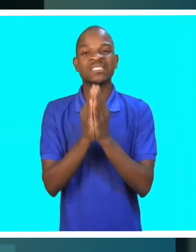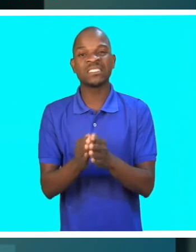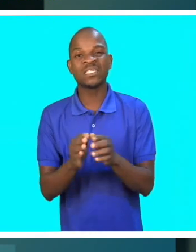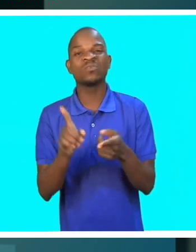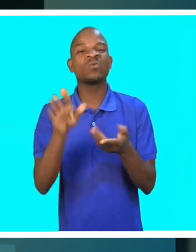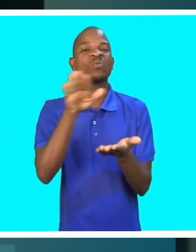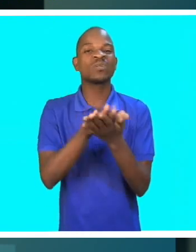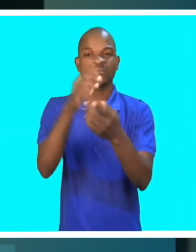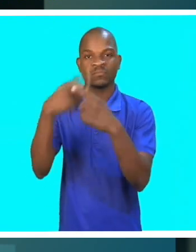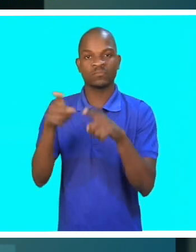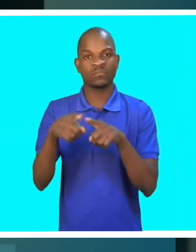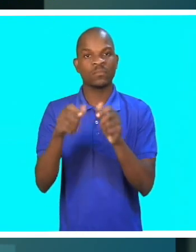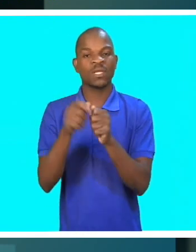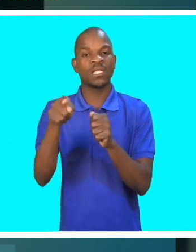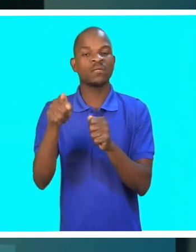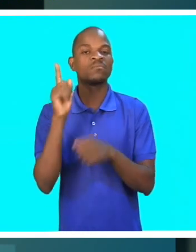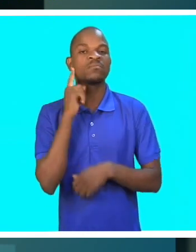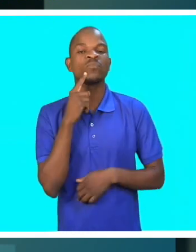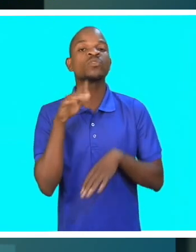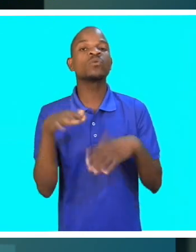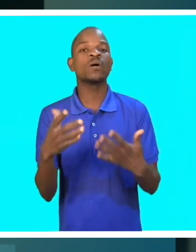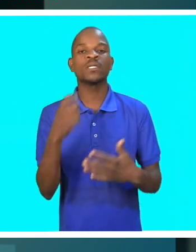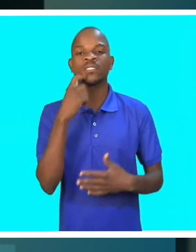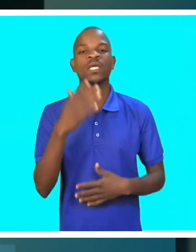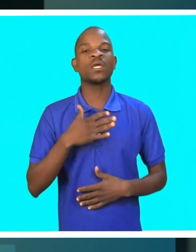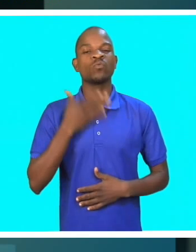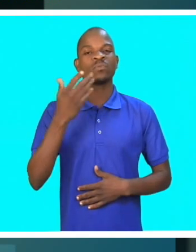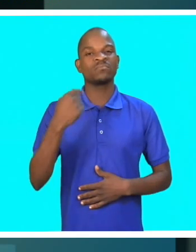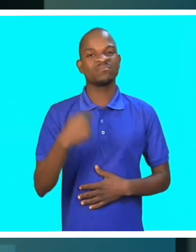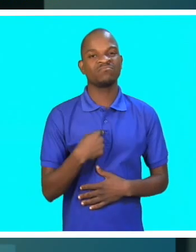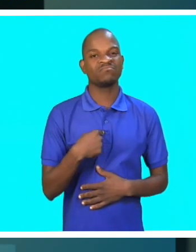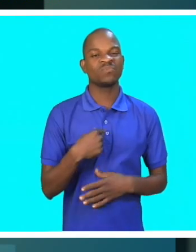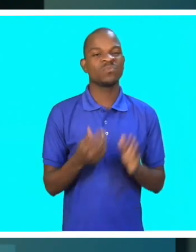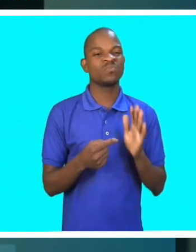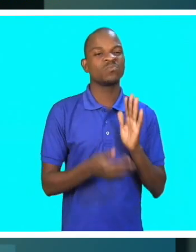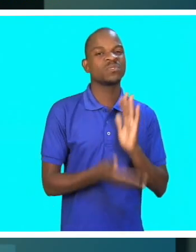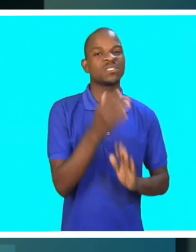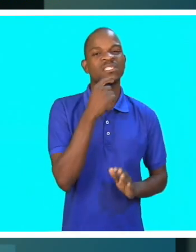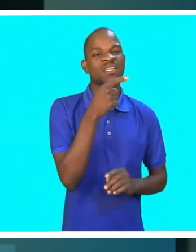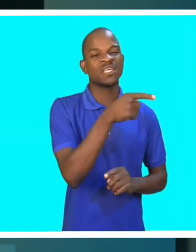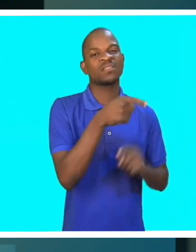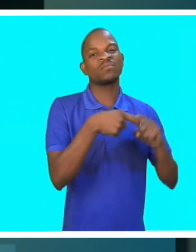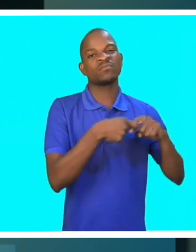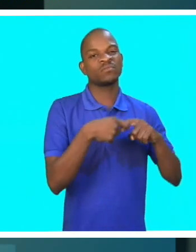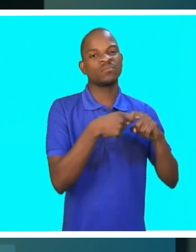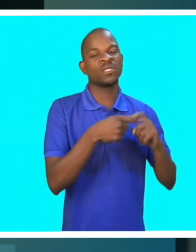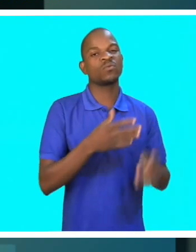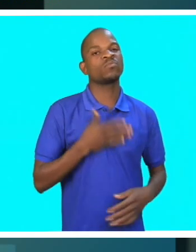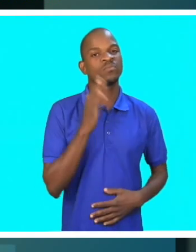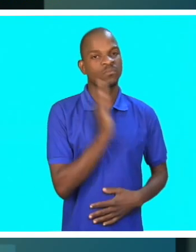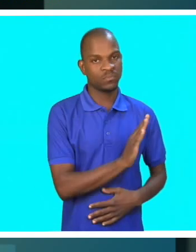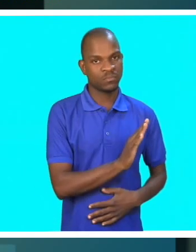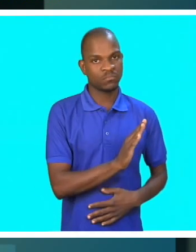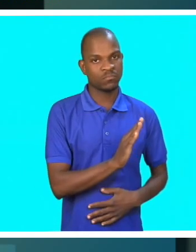curandeiros. Disseram: ah, você que tem espíritos, não sei quais. Aquela coisa de acusar uma família para outra família.